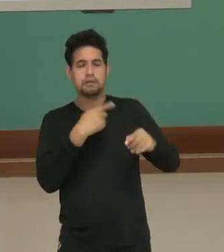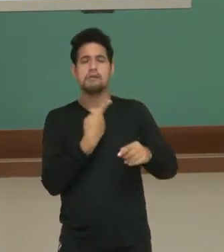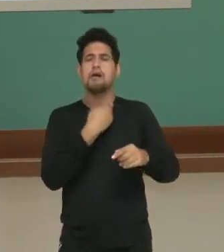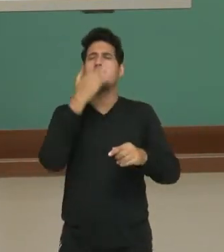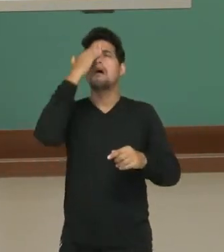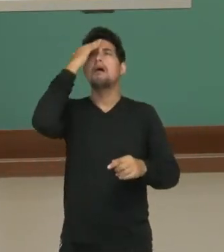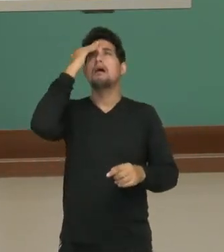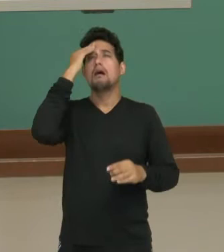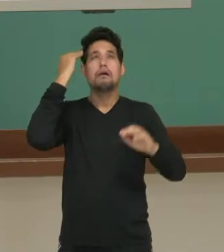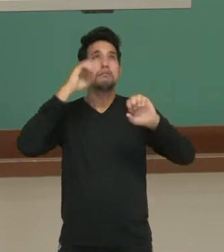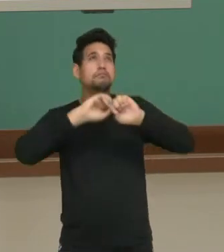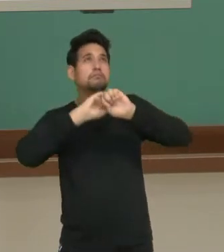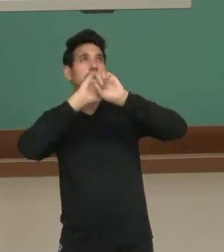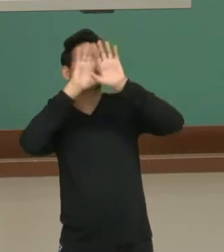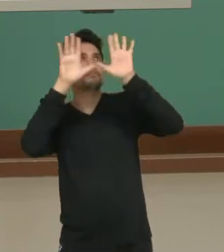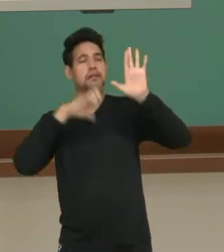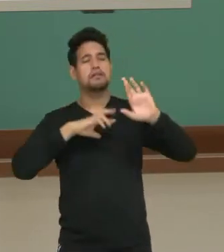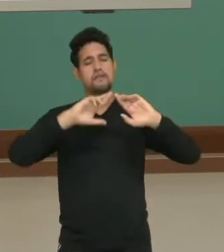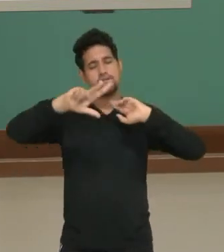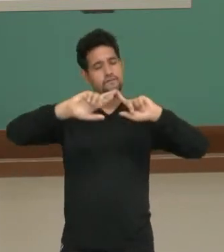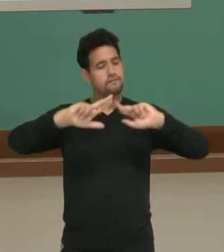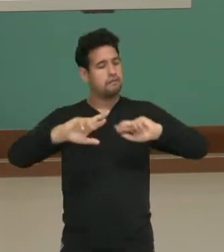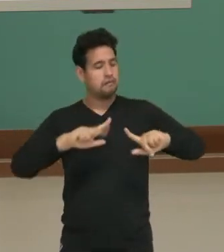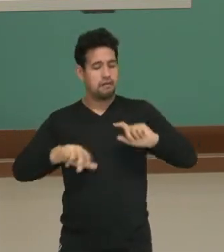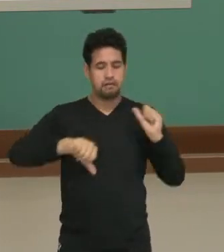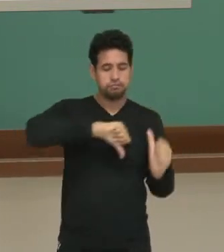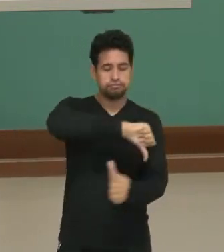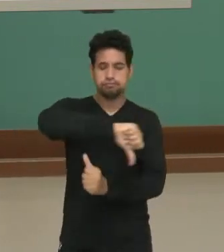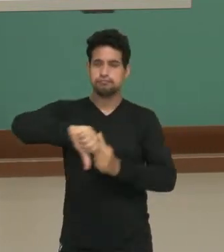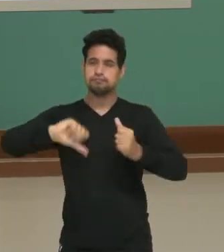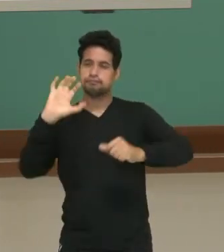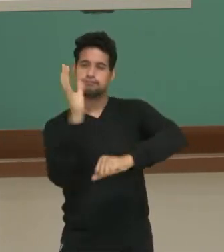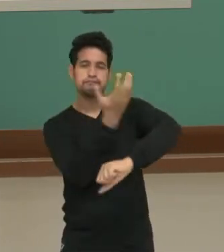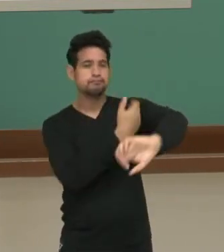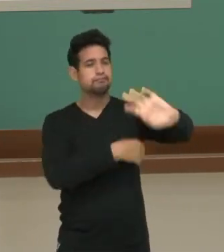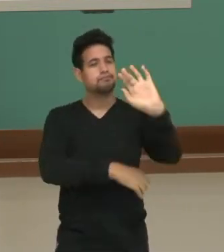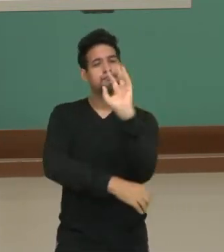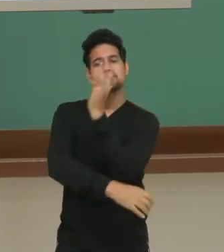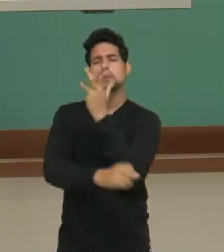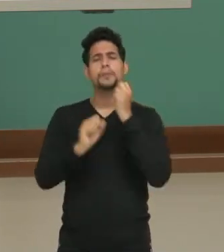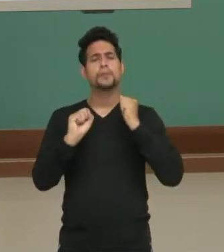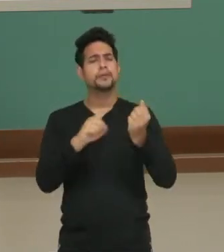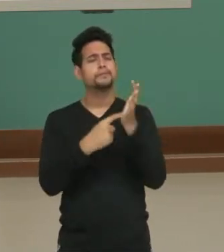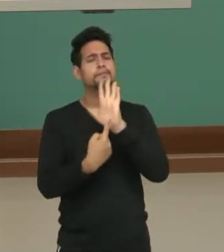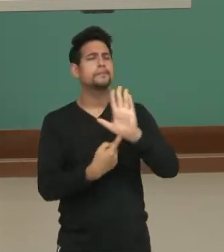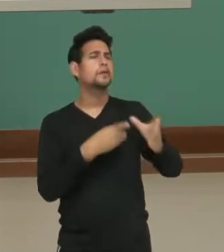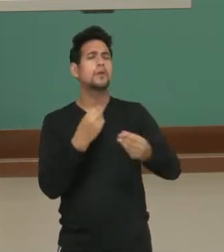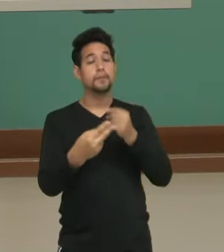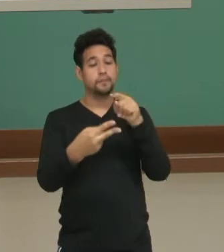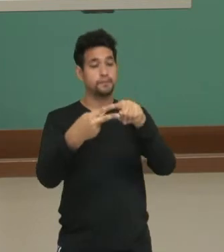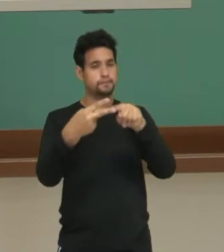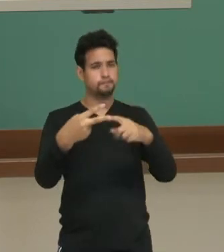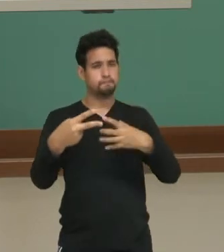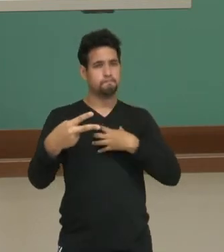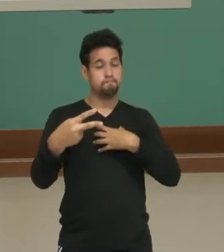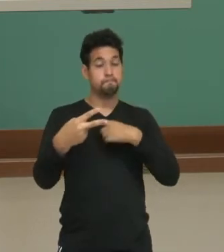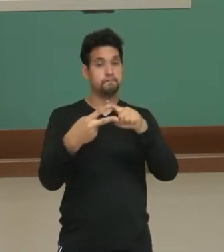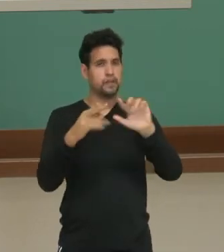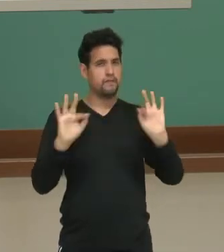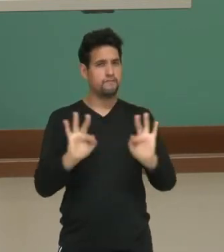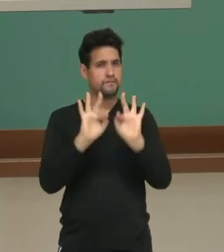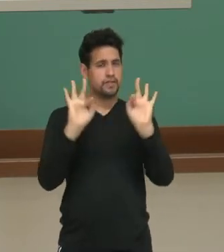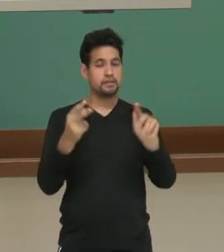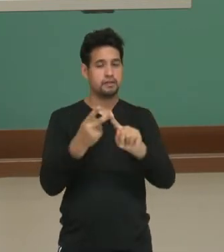entender que existem muitas transformações na natureza e elas podem ser classificadas de duas maneiras: